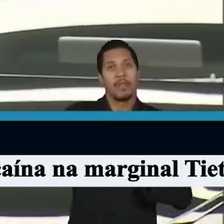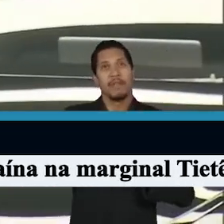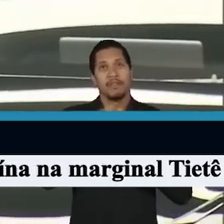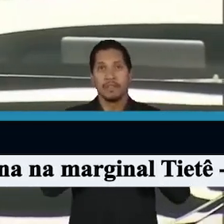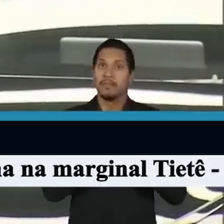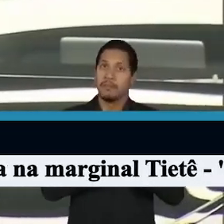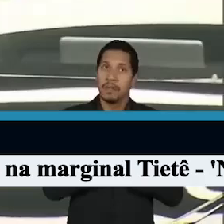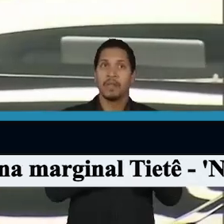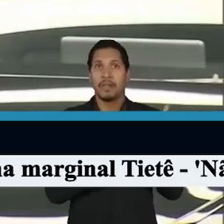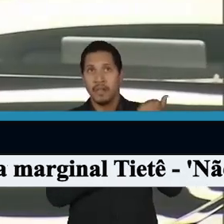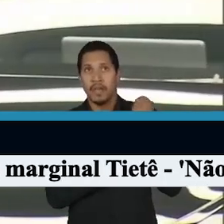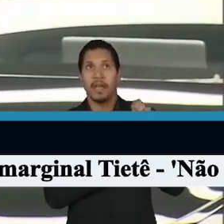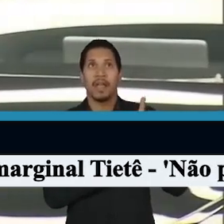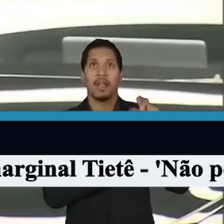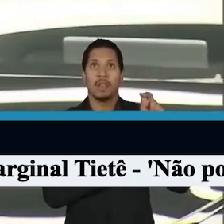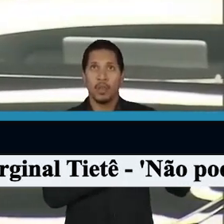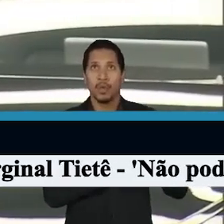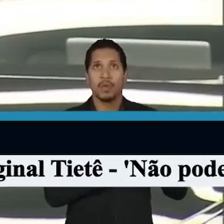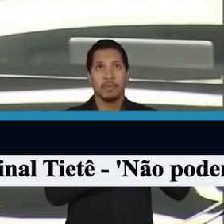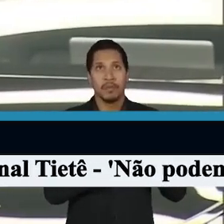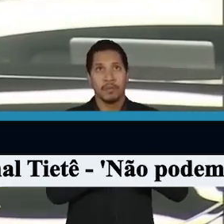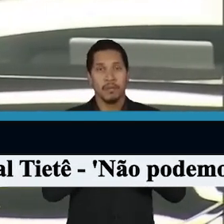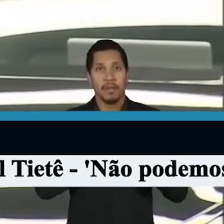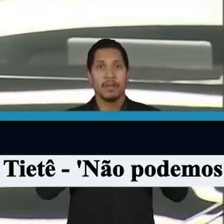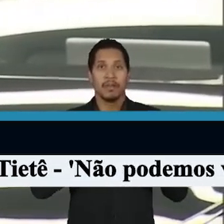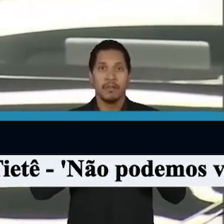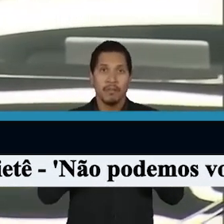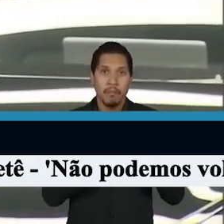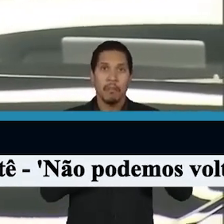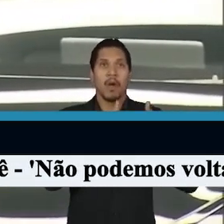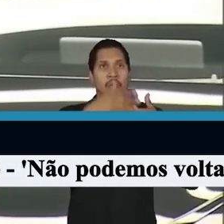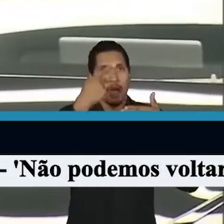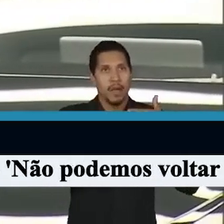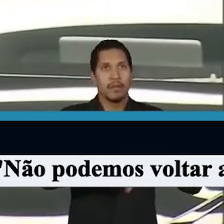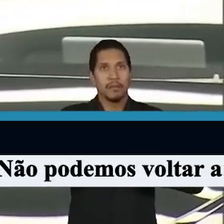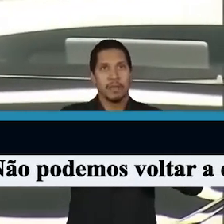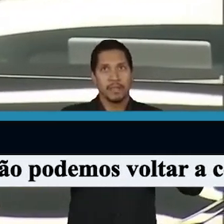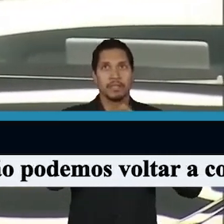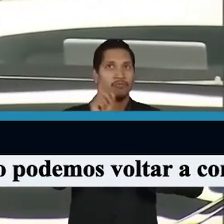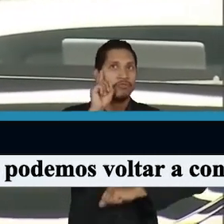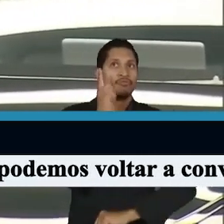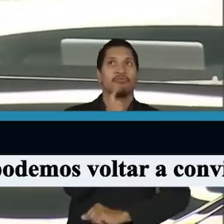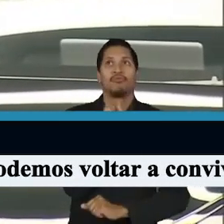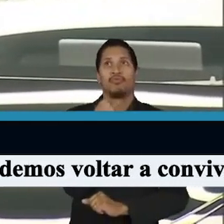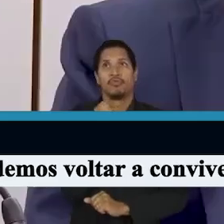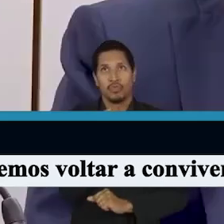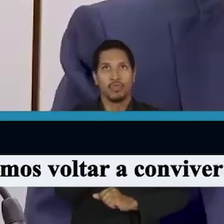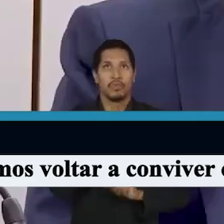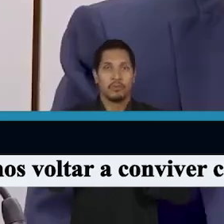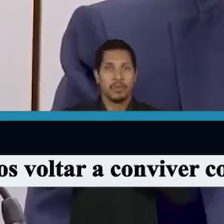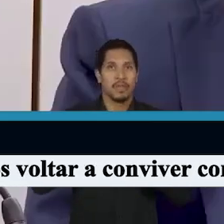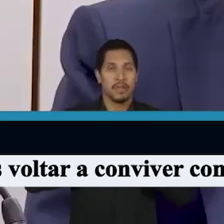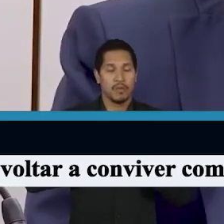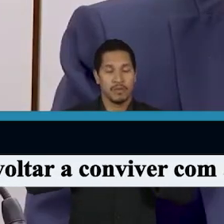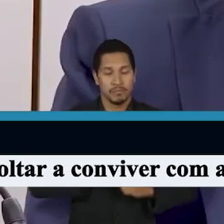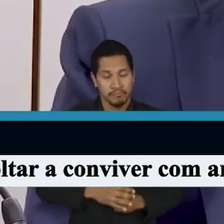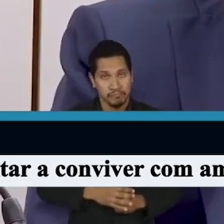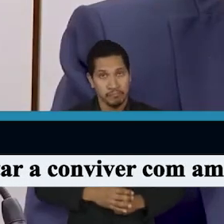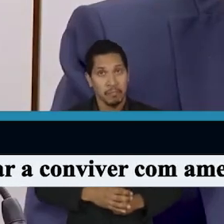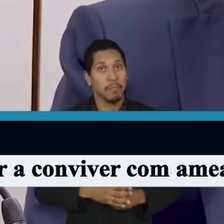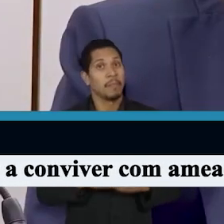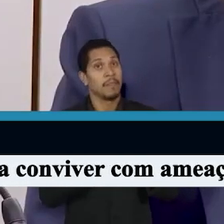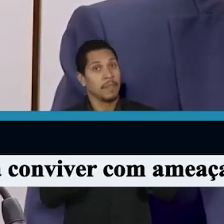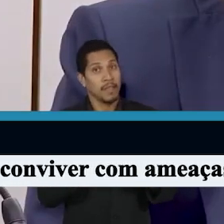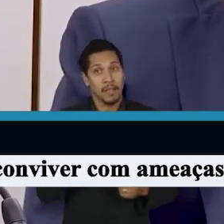Elon Musk, dono do antigo Twitter, decidiu fechar a sede da empresa no país no dia 18 de agosto. A ausência de uma pessoa